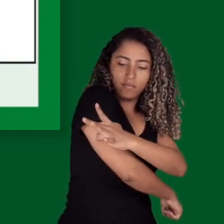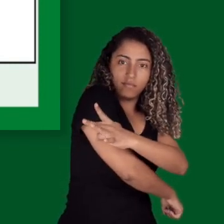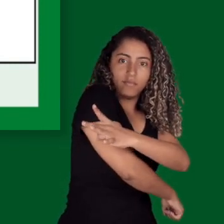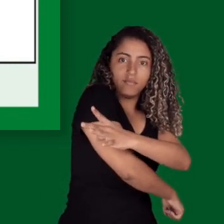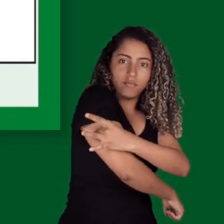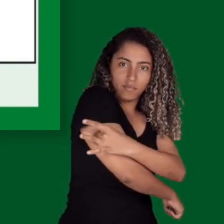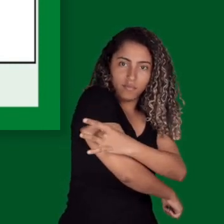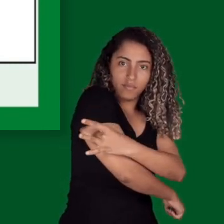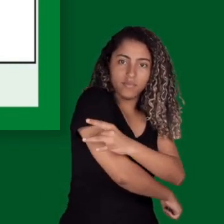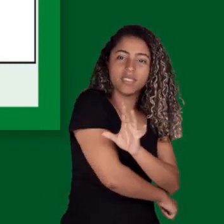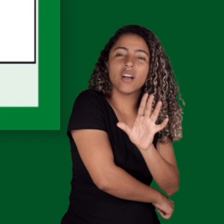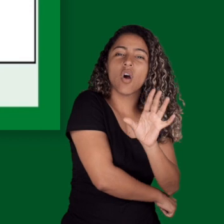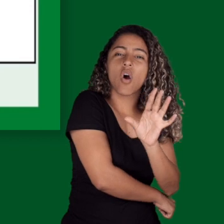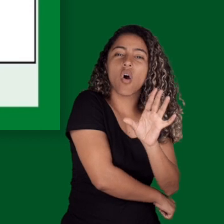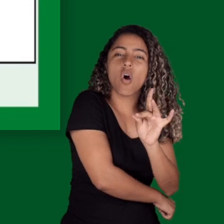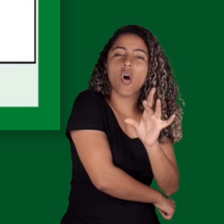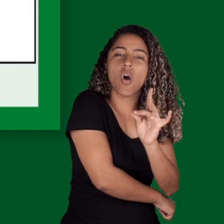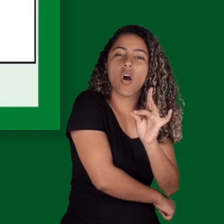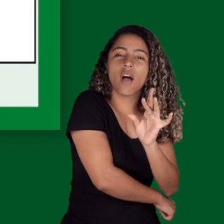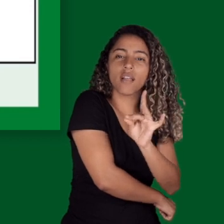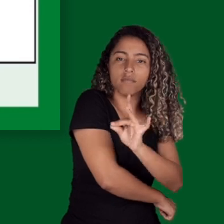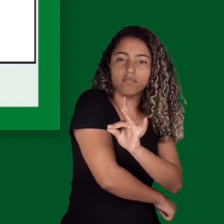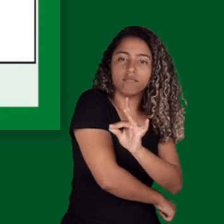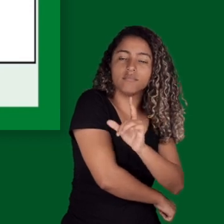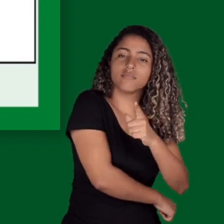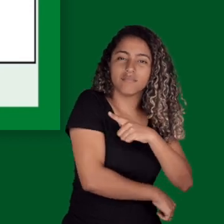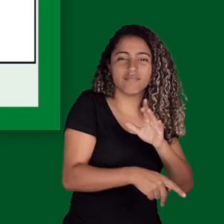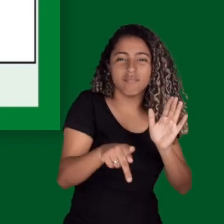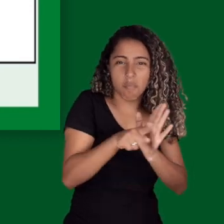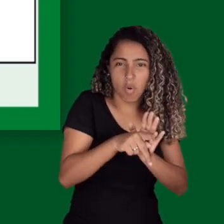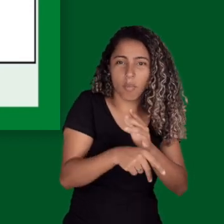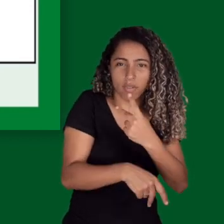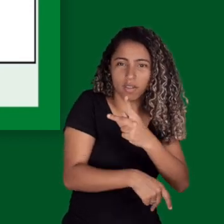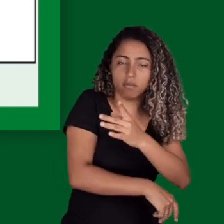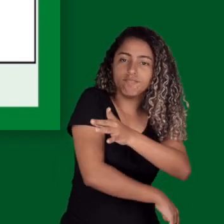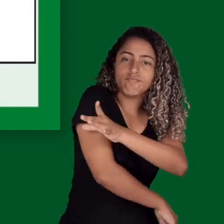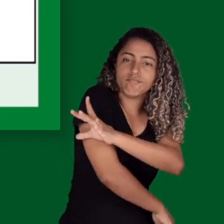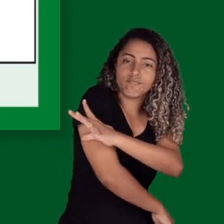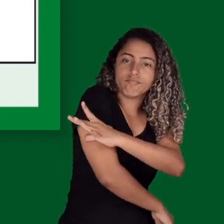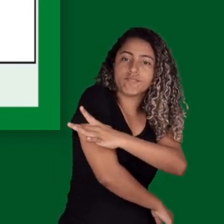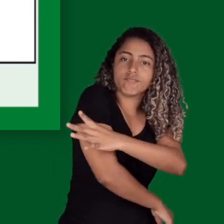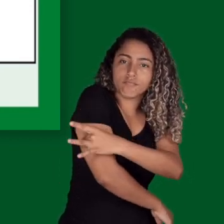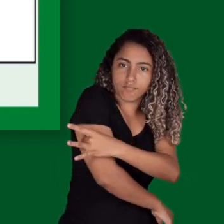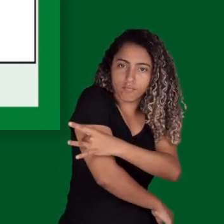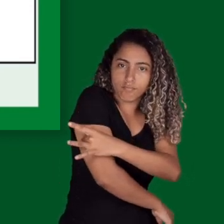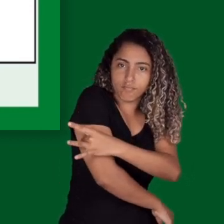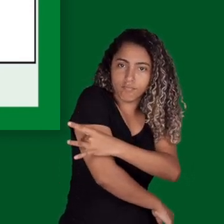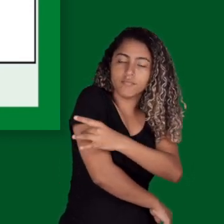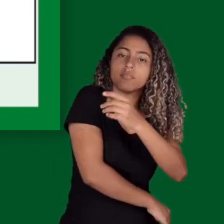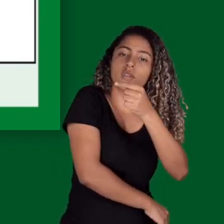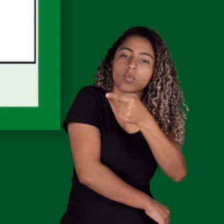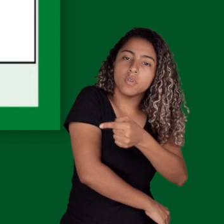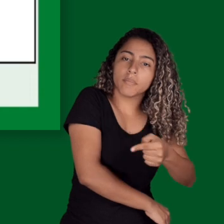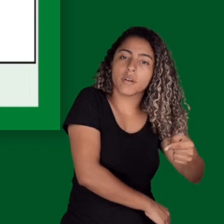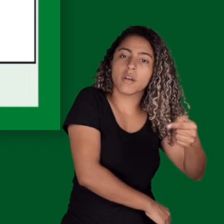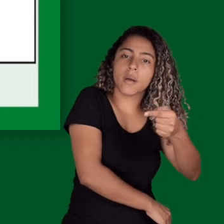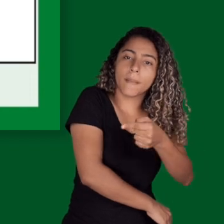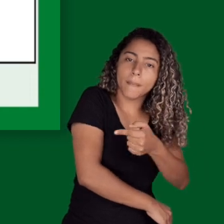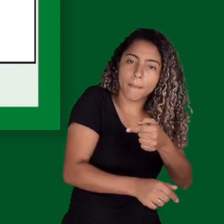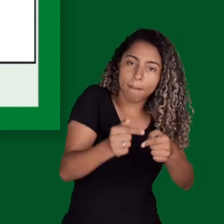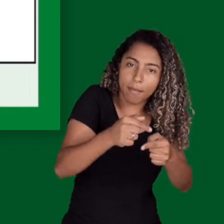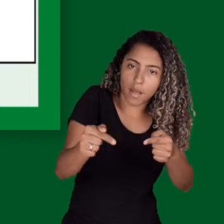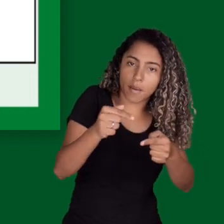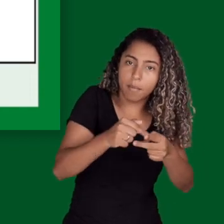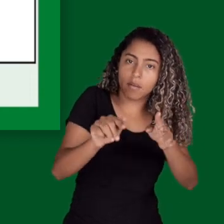um aplicador. O sensor ele fica colado na pele através de um adesivo próprio e ele fica colado por 14